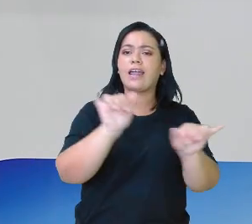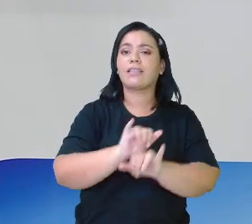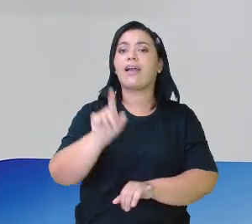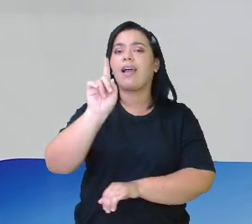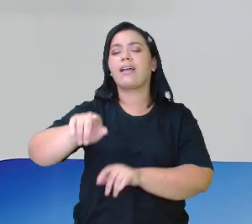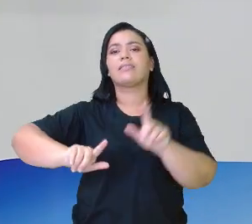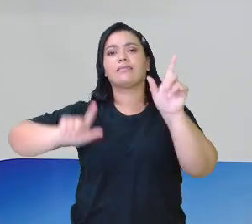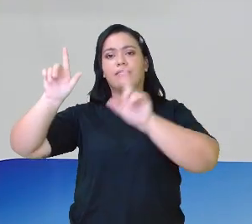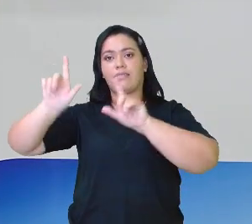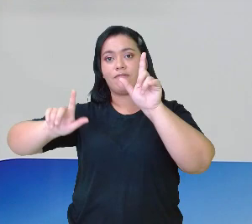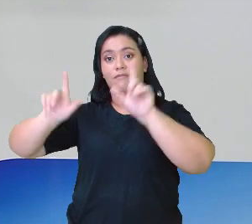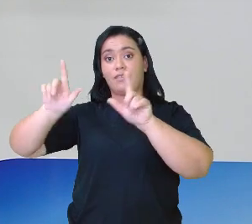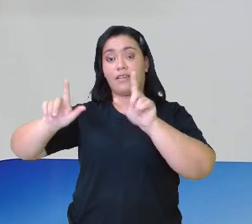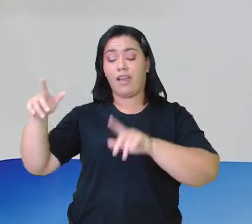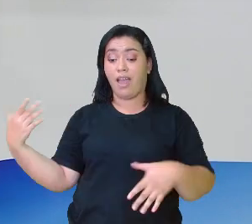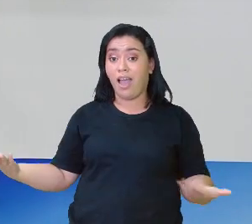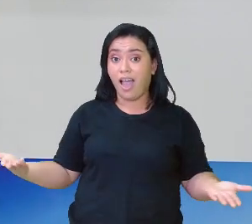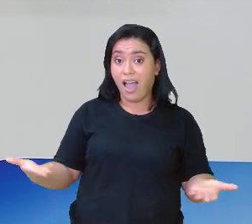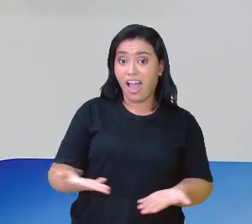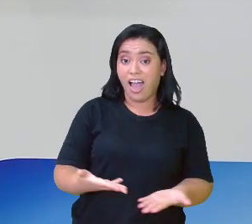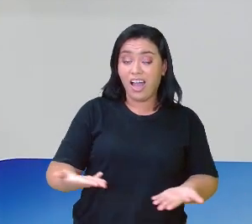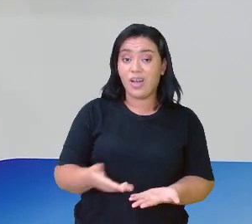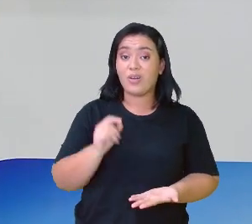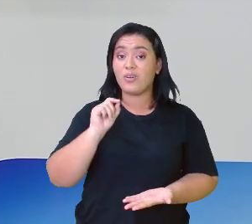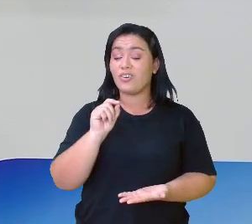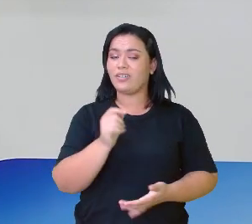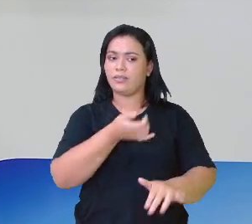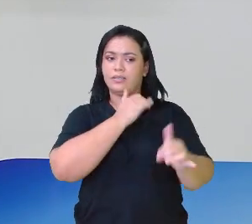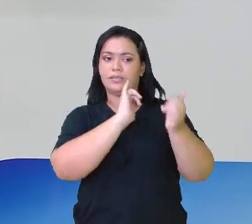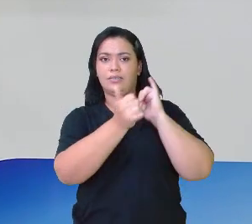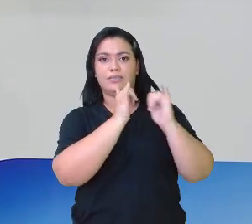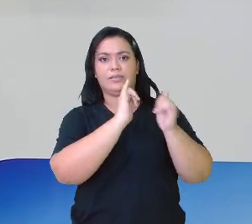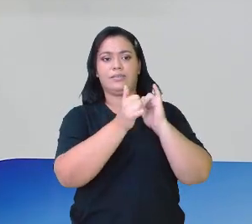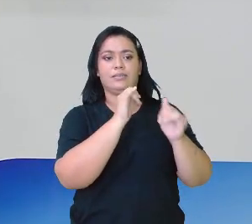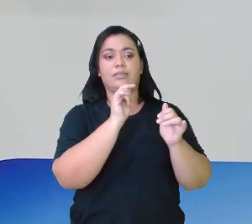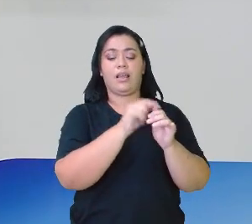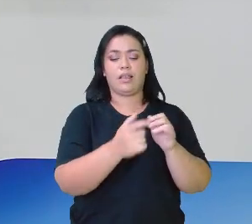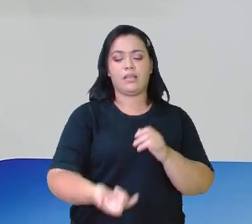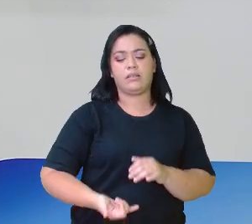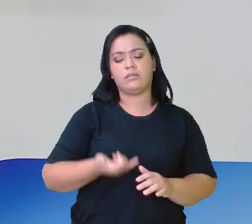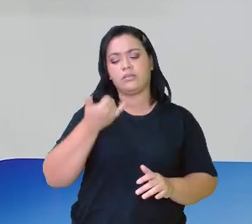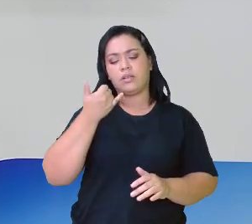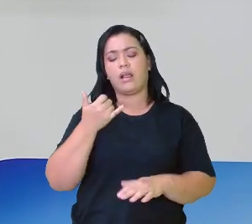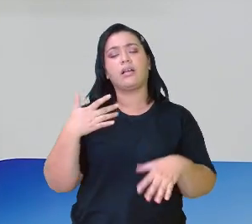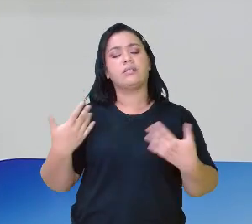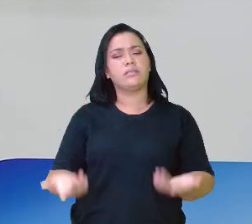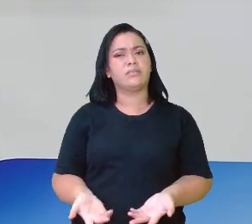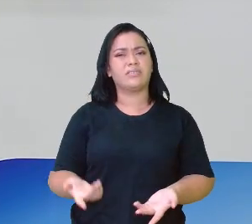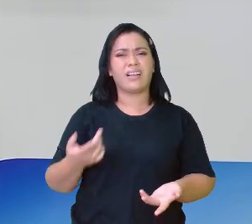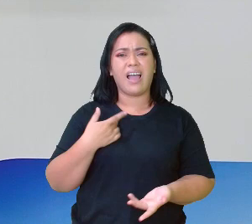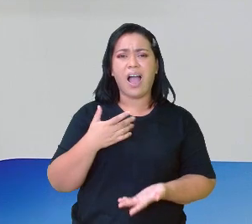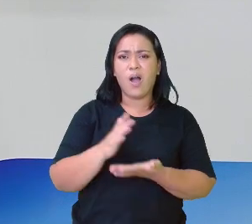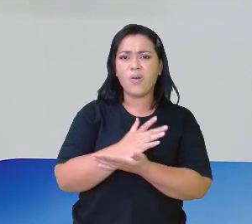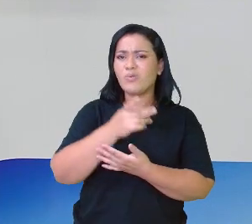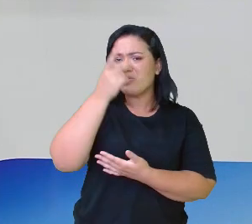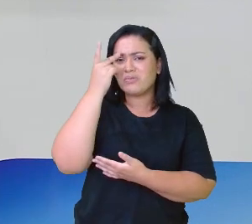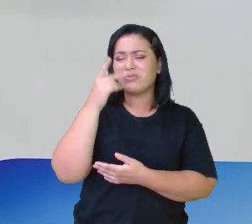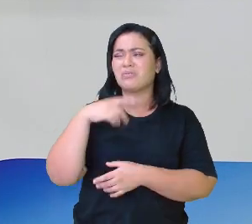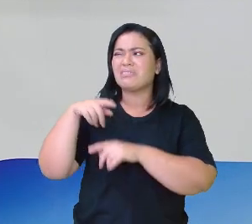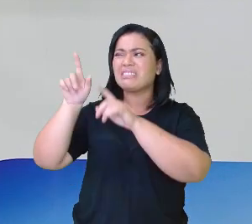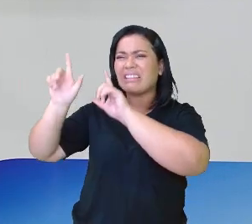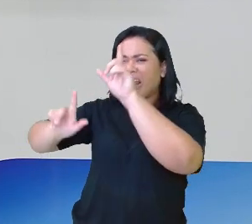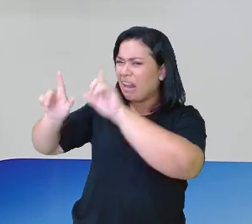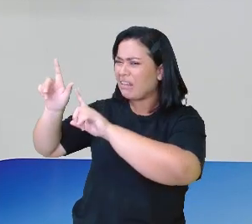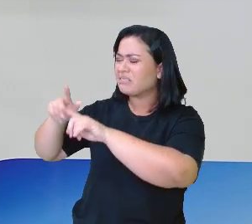TV. E hoje, dentro desse ciclo, nós temos a internet aí com o celular. Então, muita gente hoje nem assiste mais a TV,